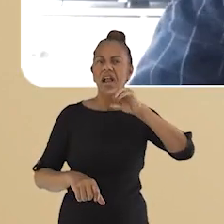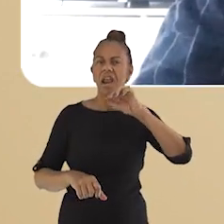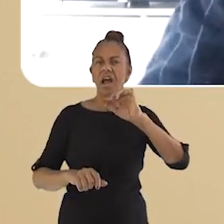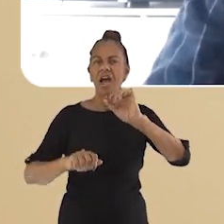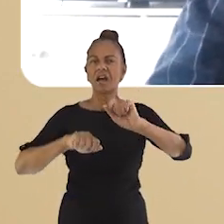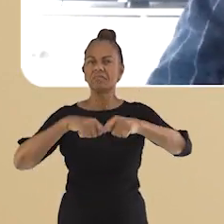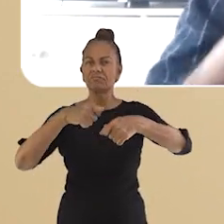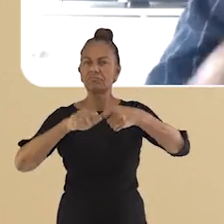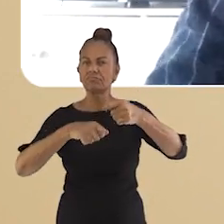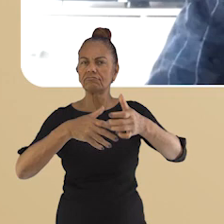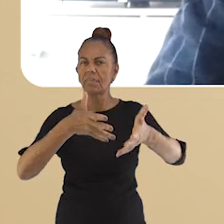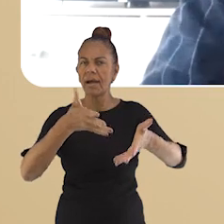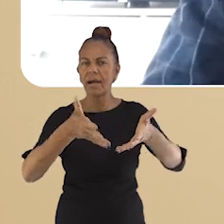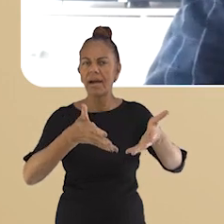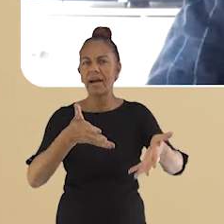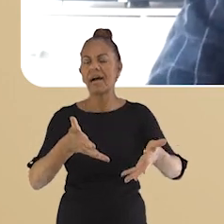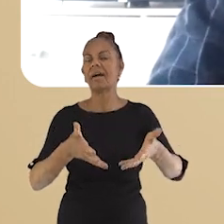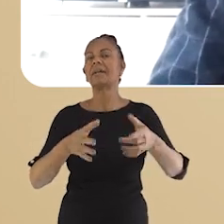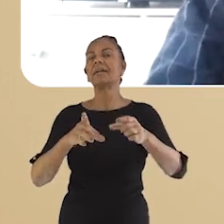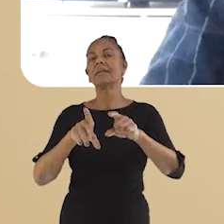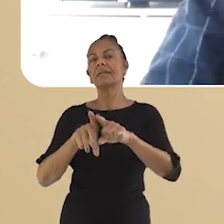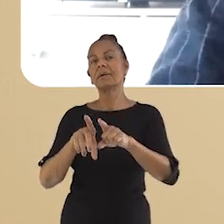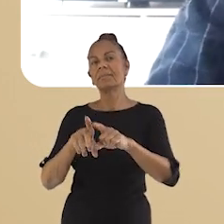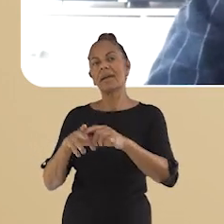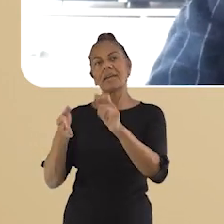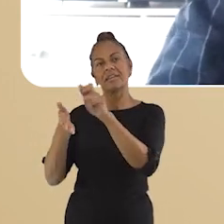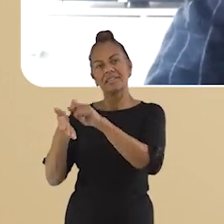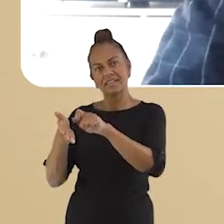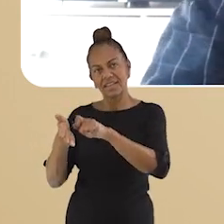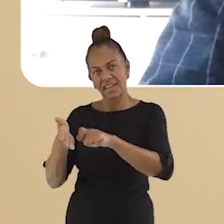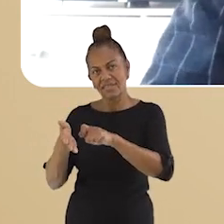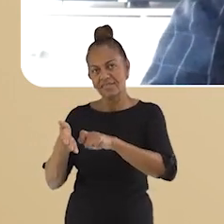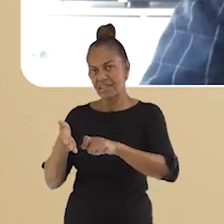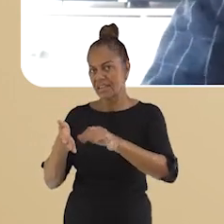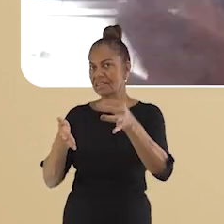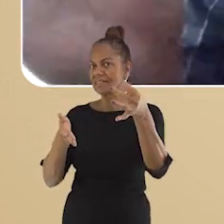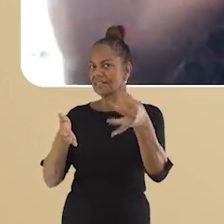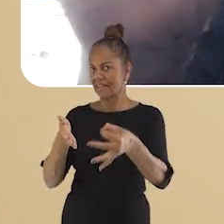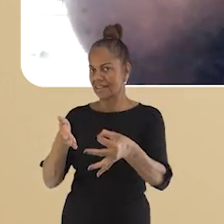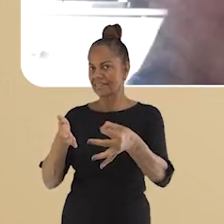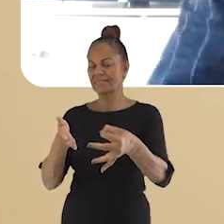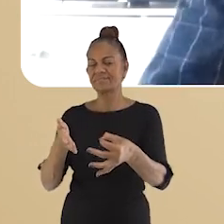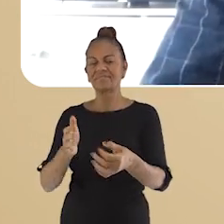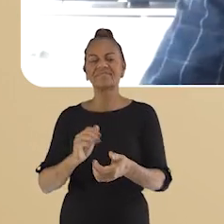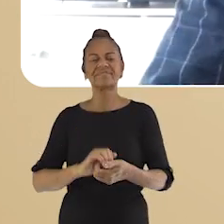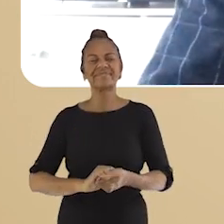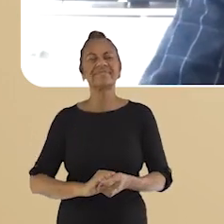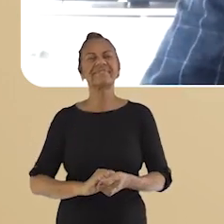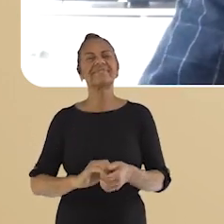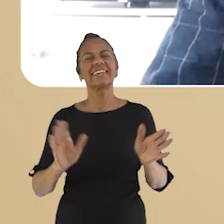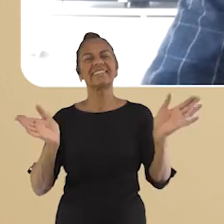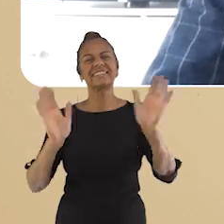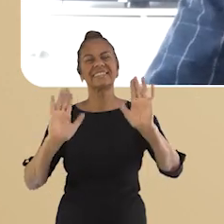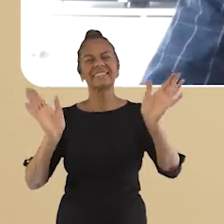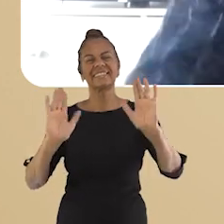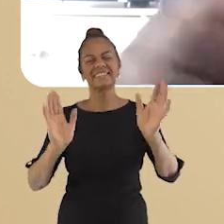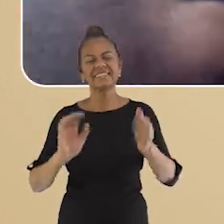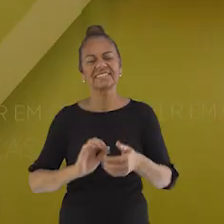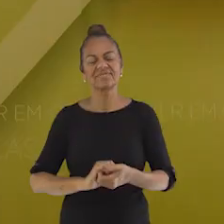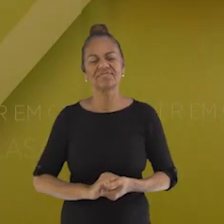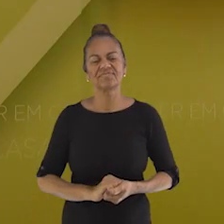falar corretamente, escrever corretamente. Essa é a dica de hoje. Beijinhos para vocês, até a